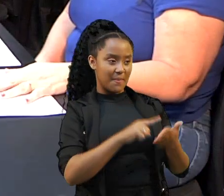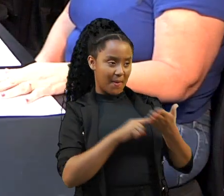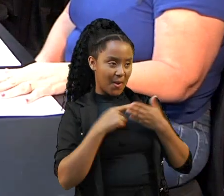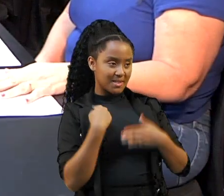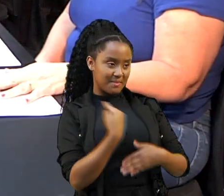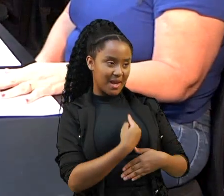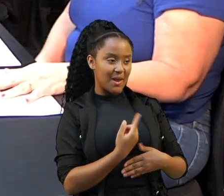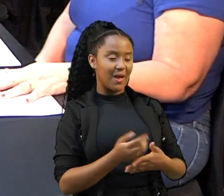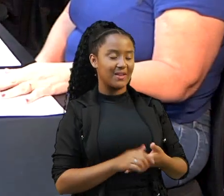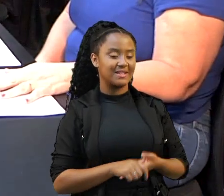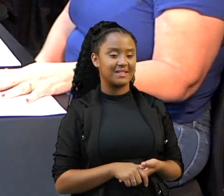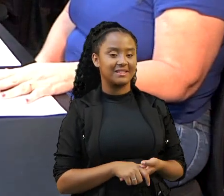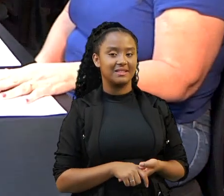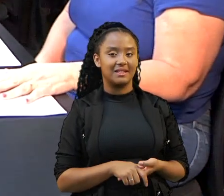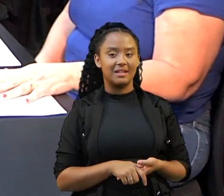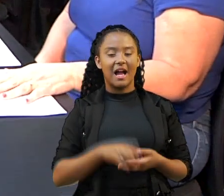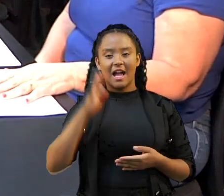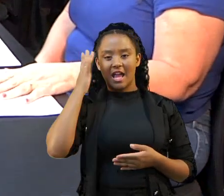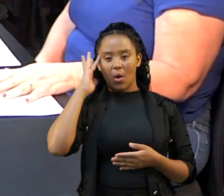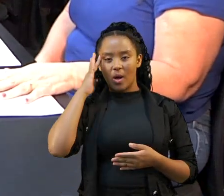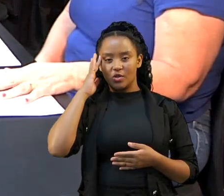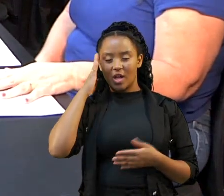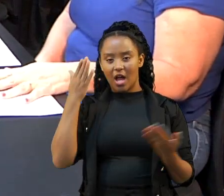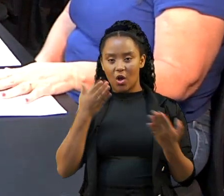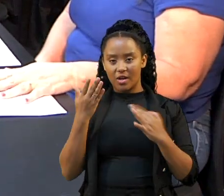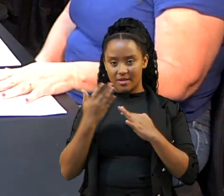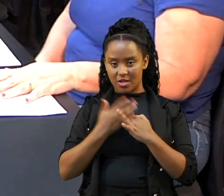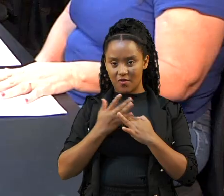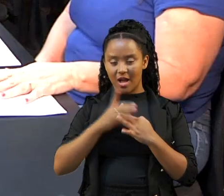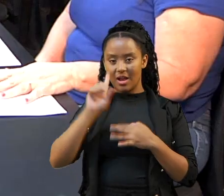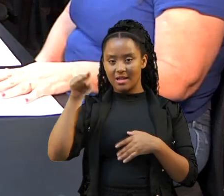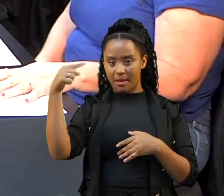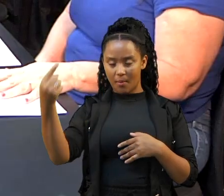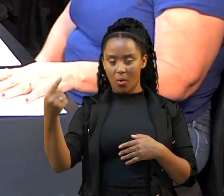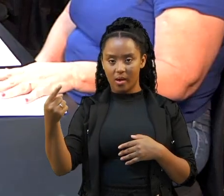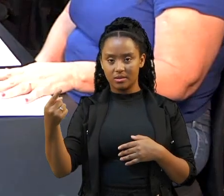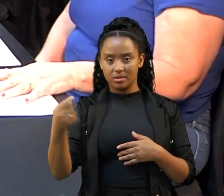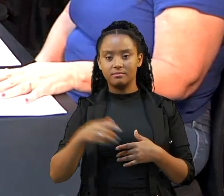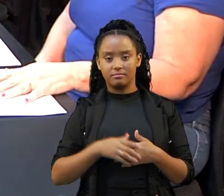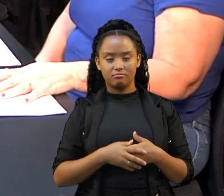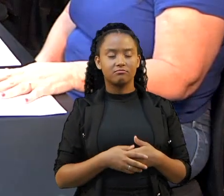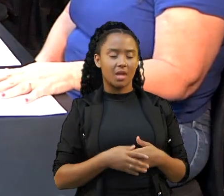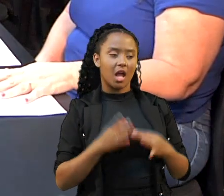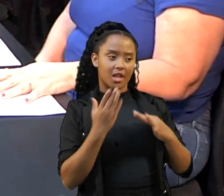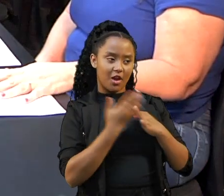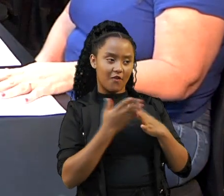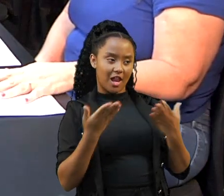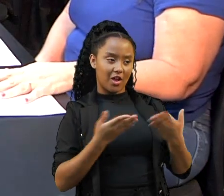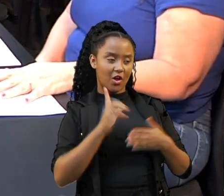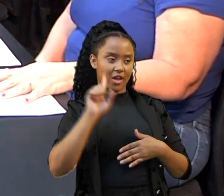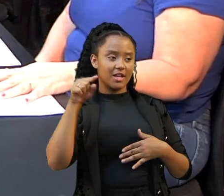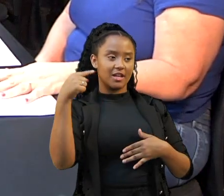uma palhinha para nós? Não, como é que é isso aí? Acho que no próximo bloco, né, Vitor Hugo? No próximo? No próximo bloco.